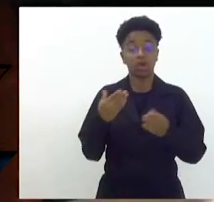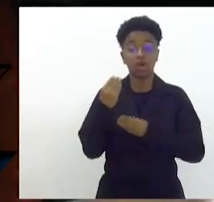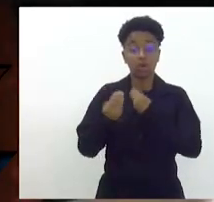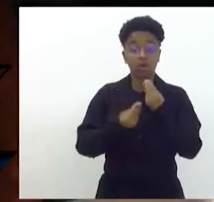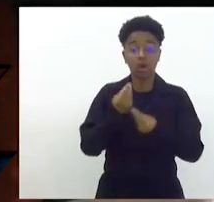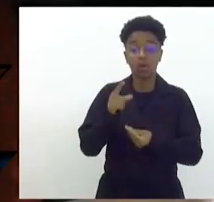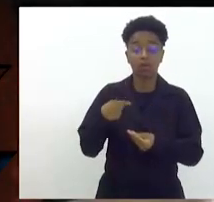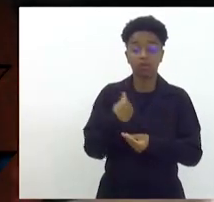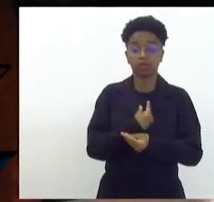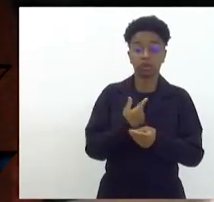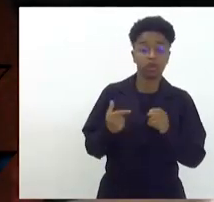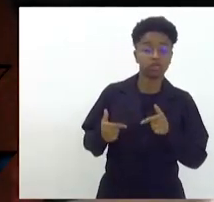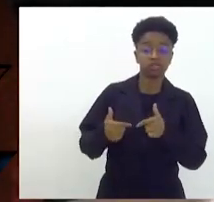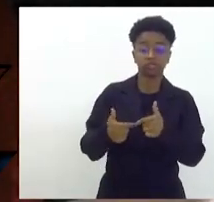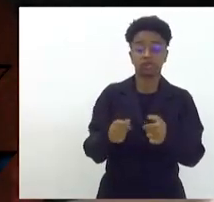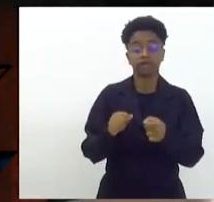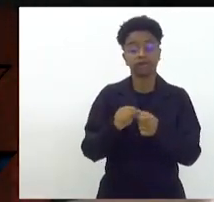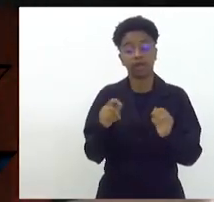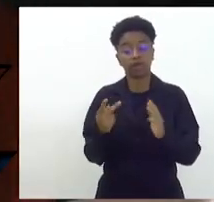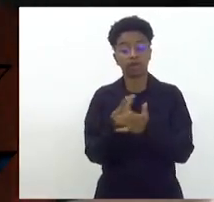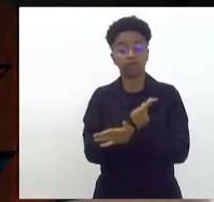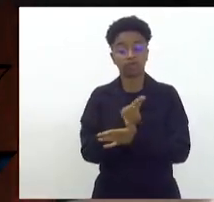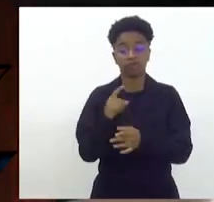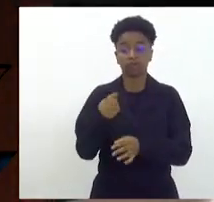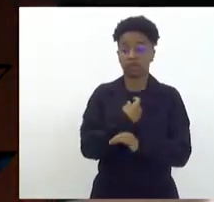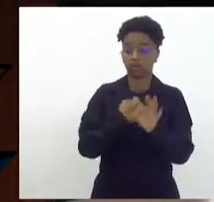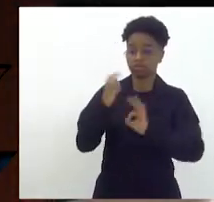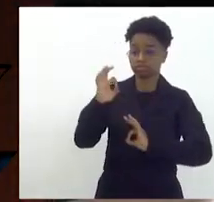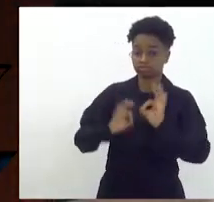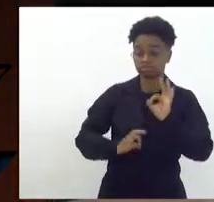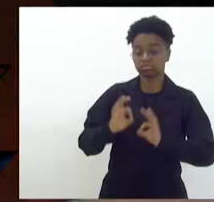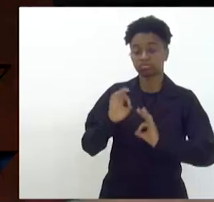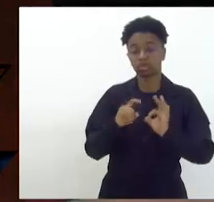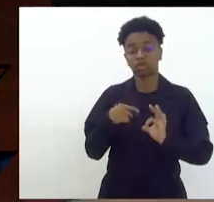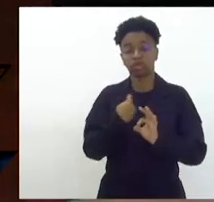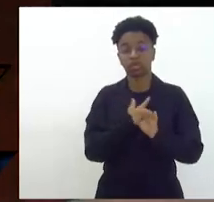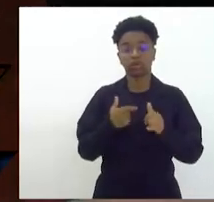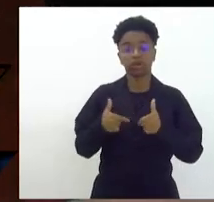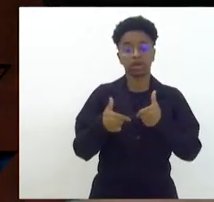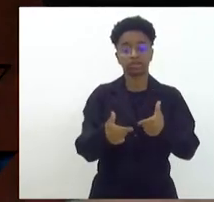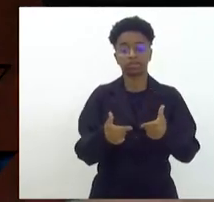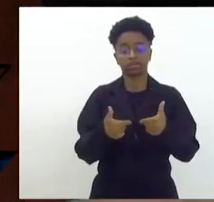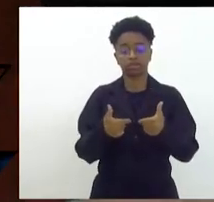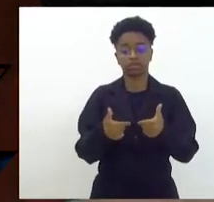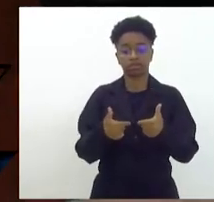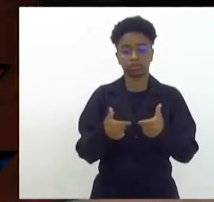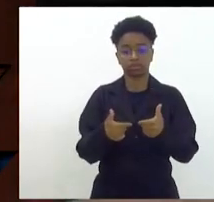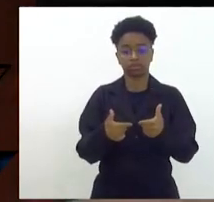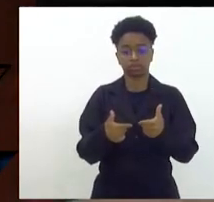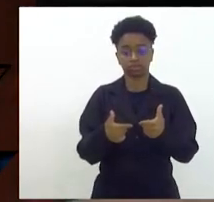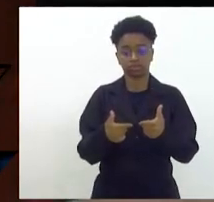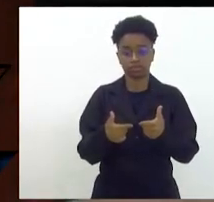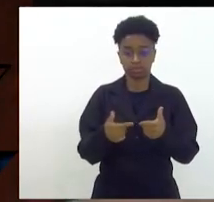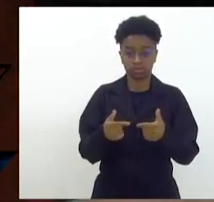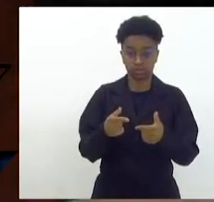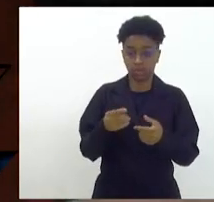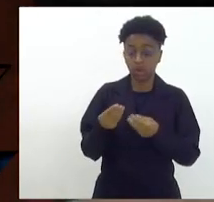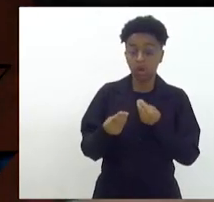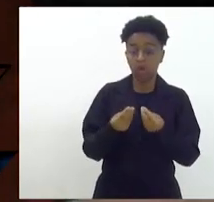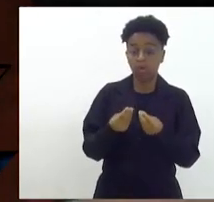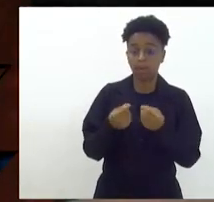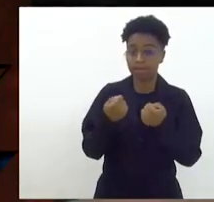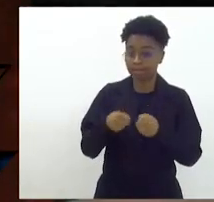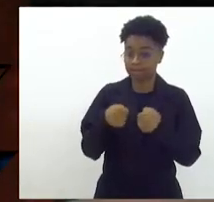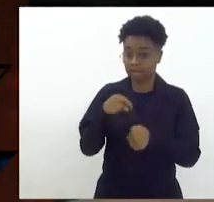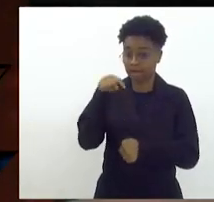a gente materializa a nossa a nossa iniciativa parlamentar garantindo